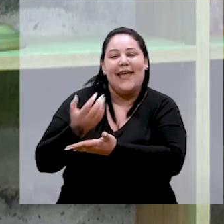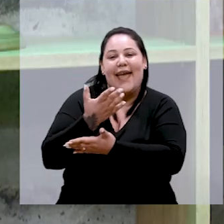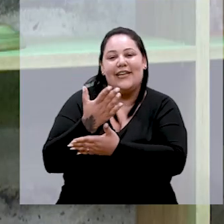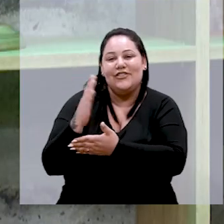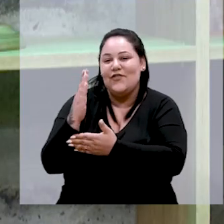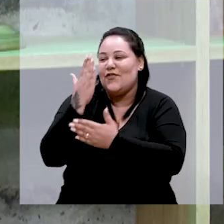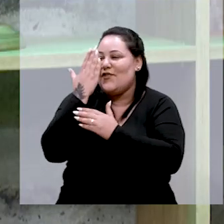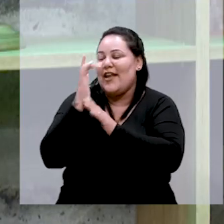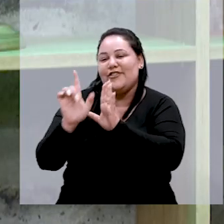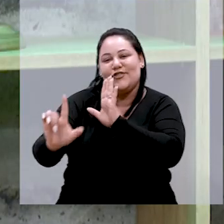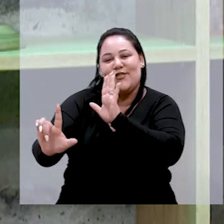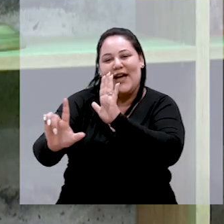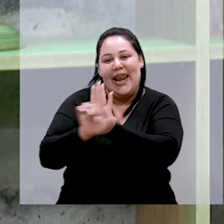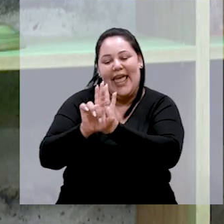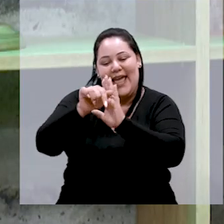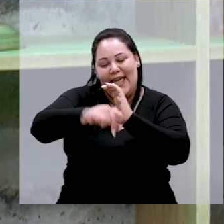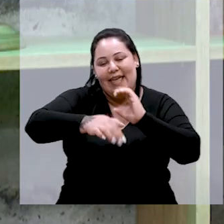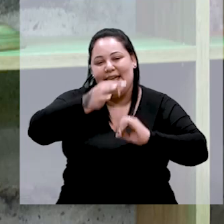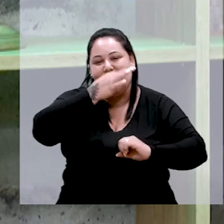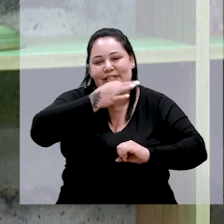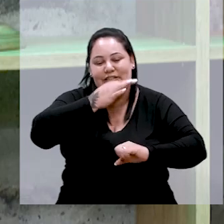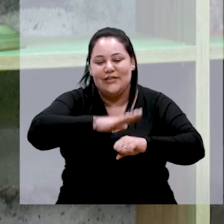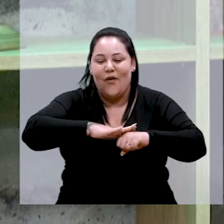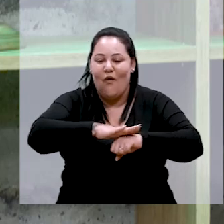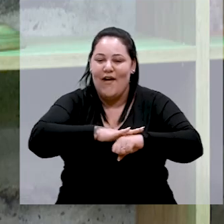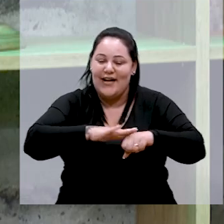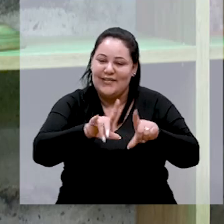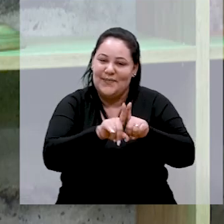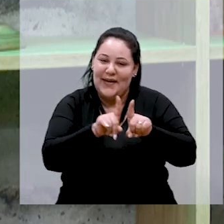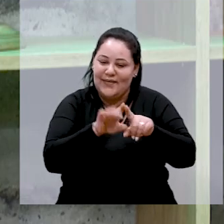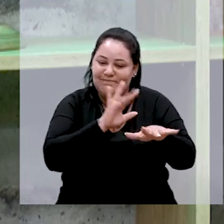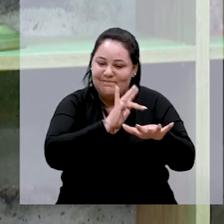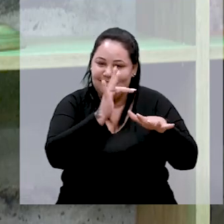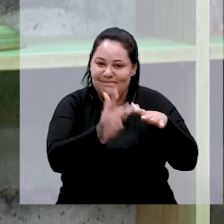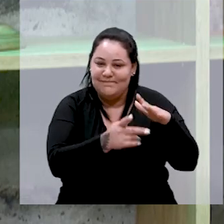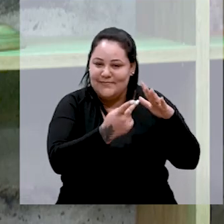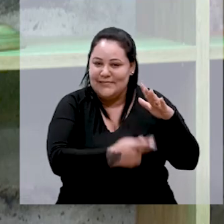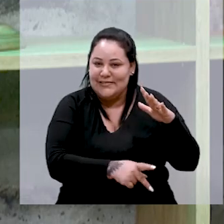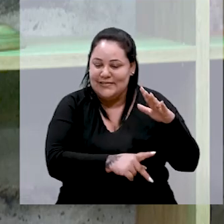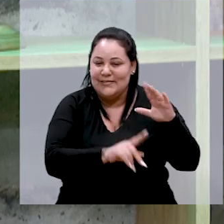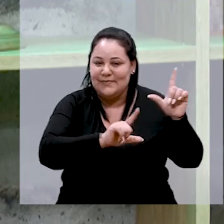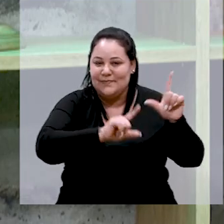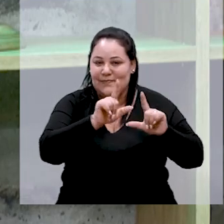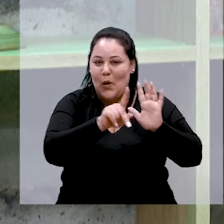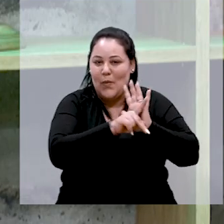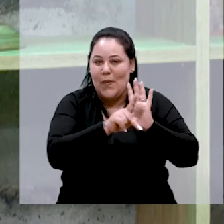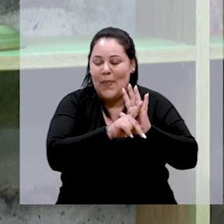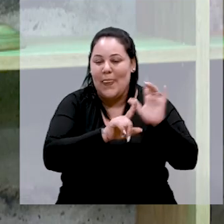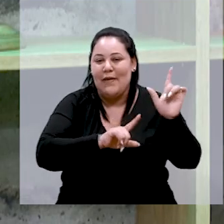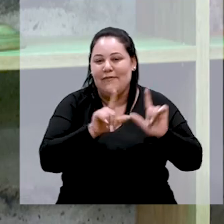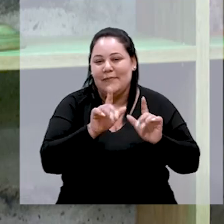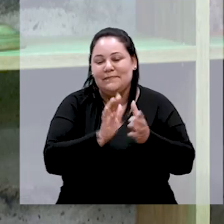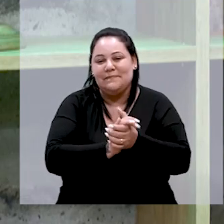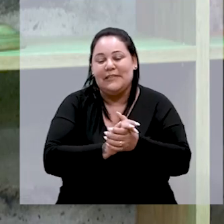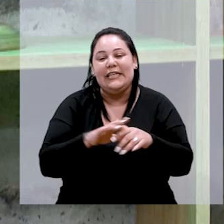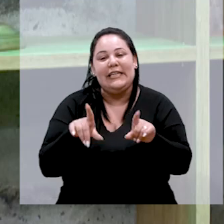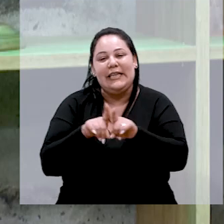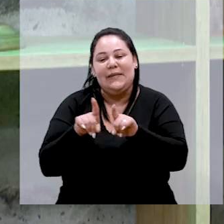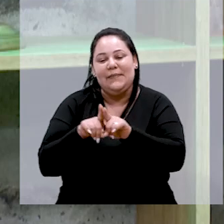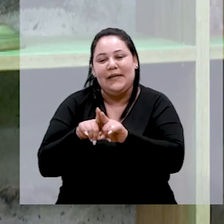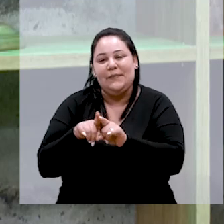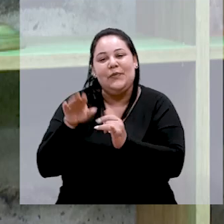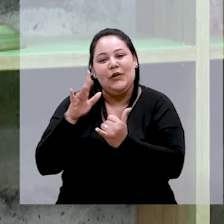Frente com a Lei, dentro do podcast Caxias Conversa, pelas redes sociais da casa, a própria TV Câmara e também